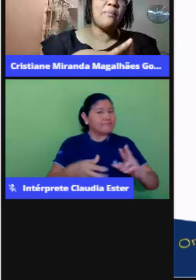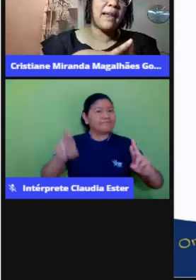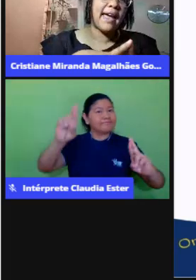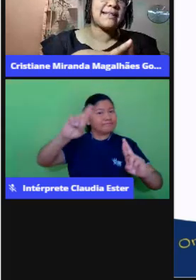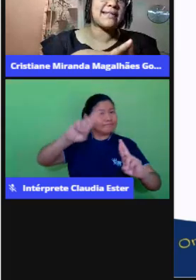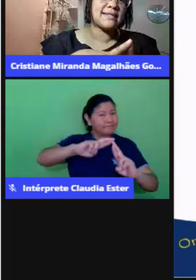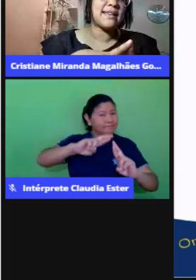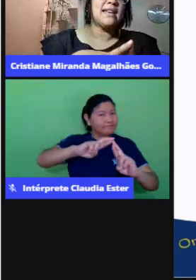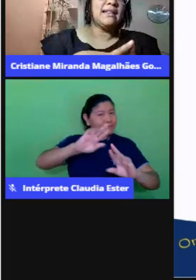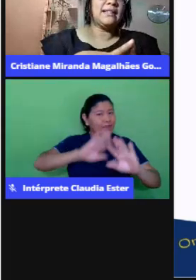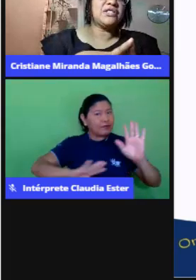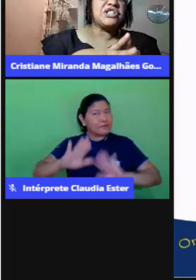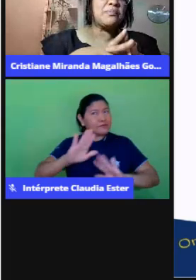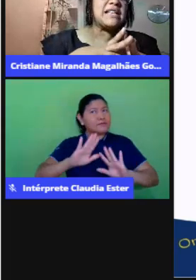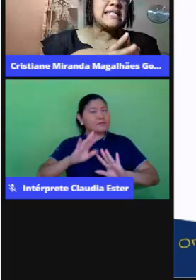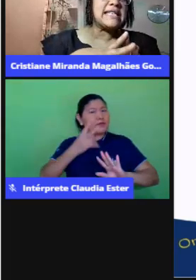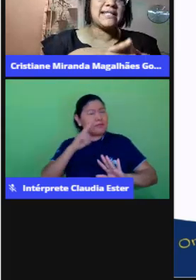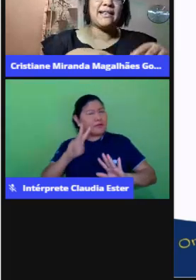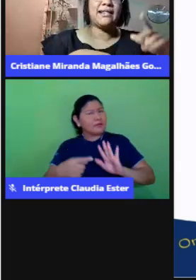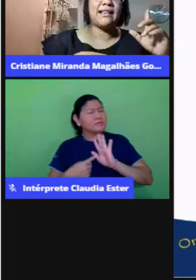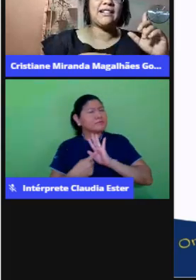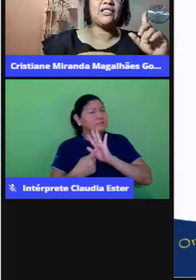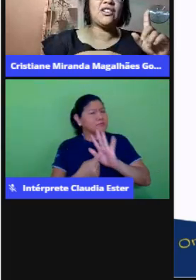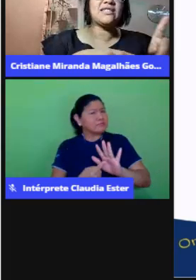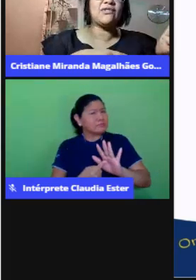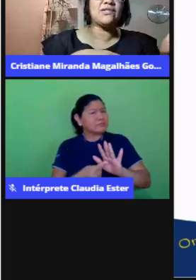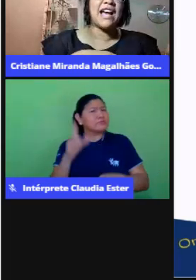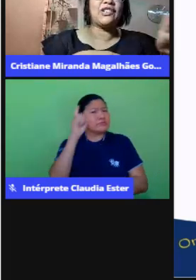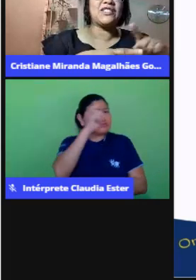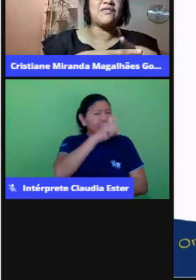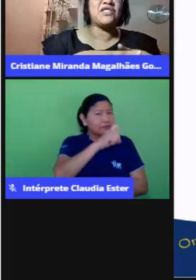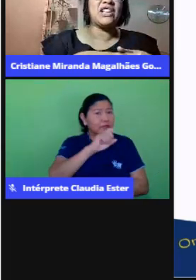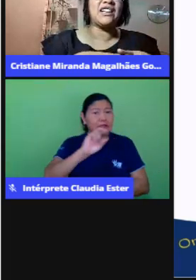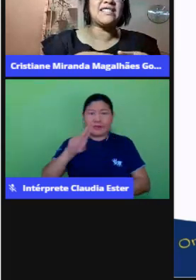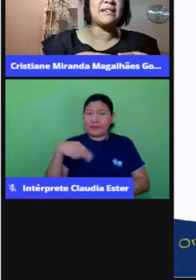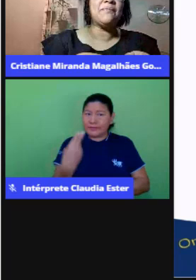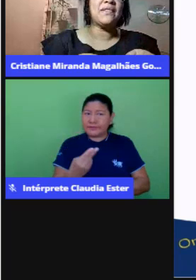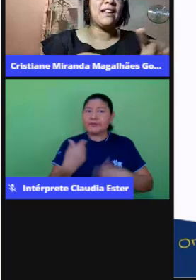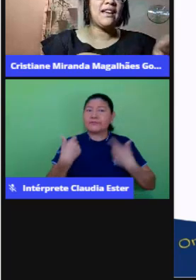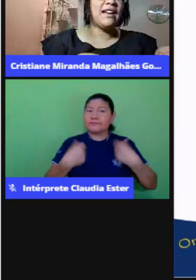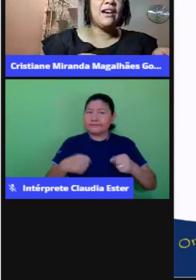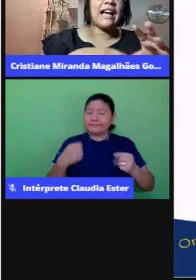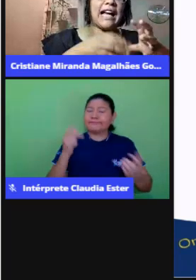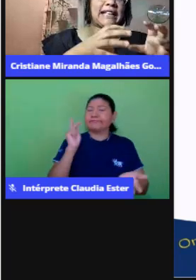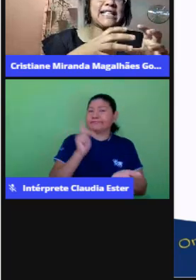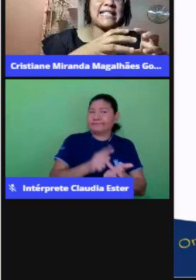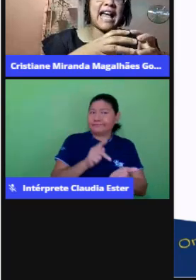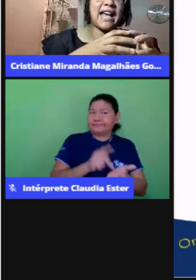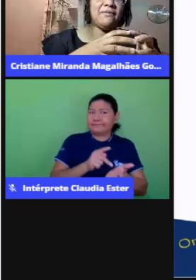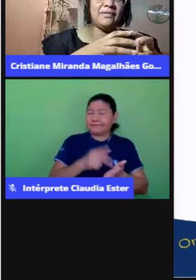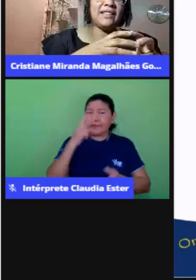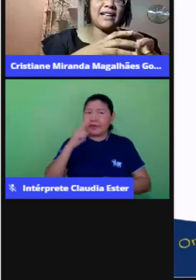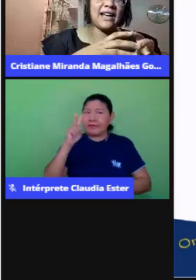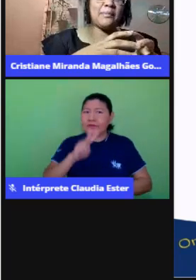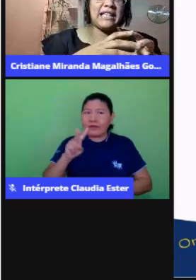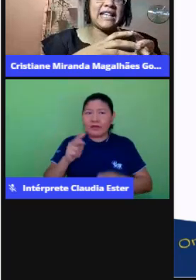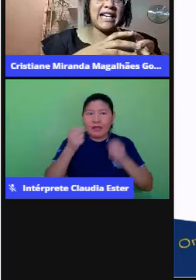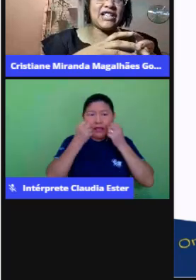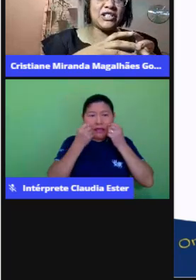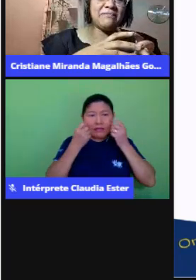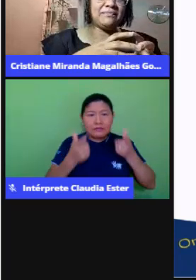elas são complexas. Então, a gente precisa usar a nossa vigilância, analisar